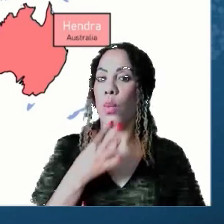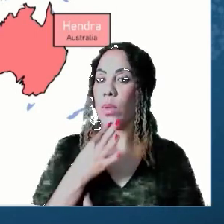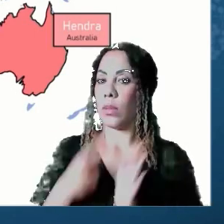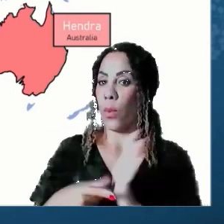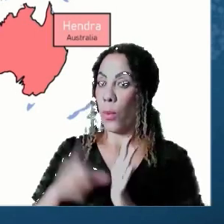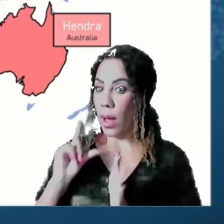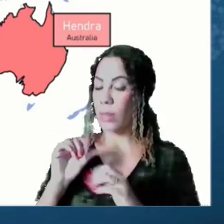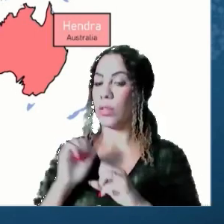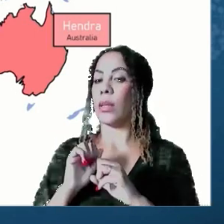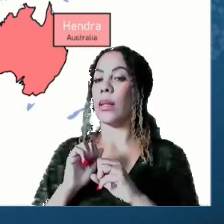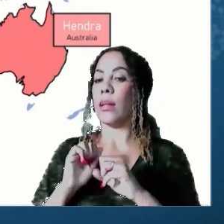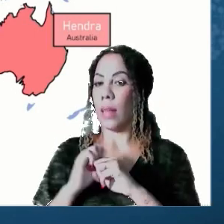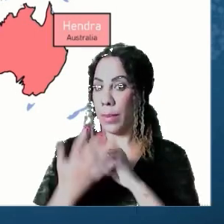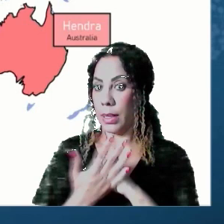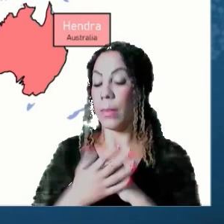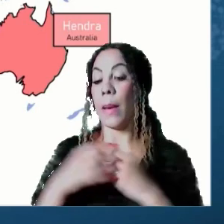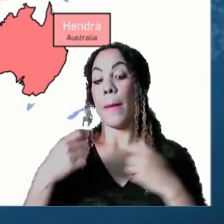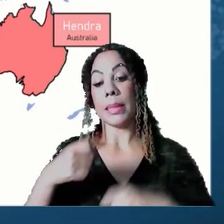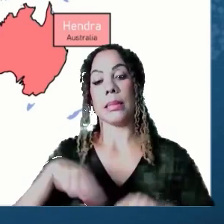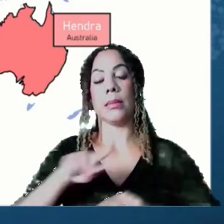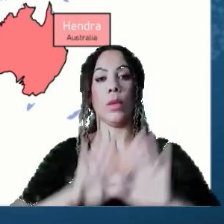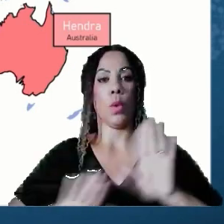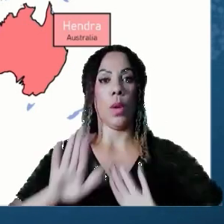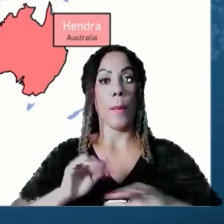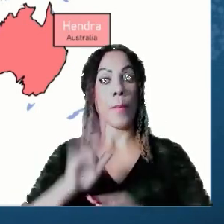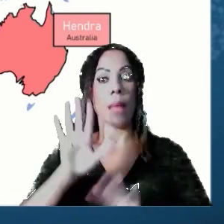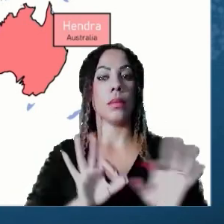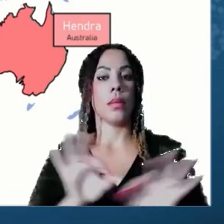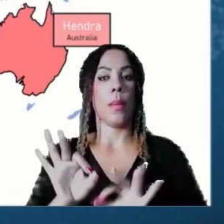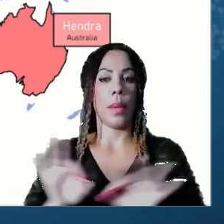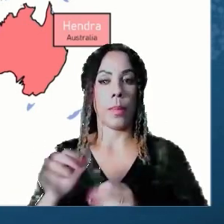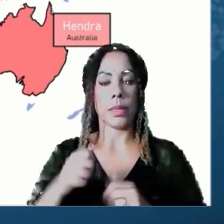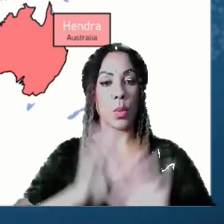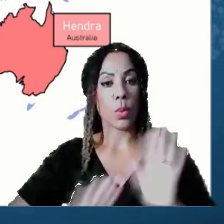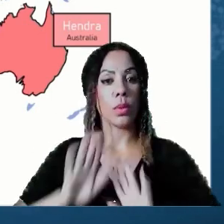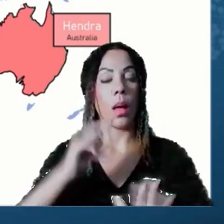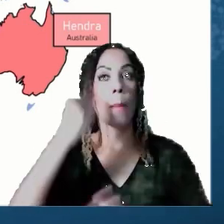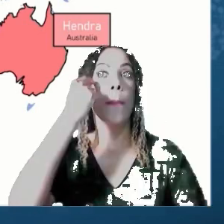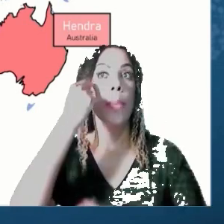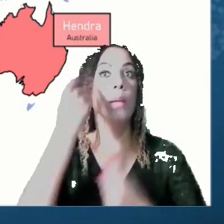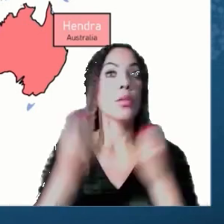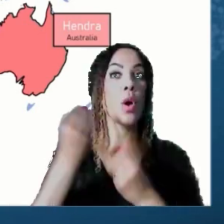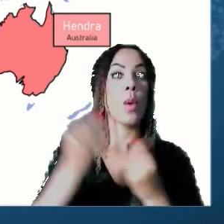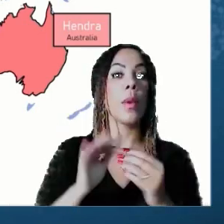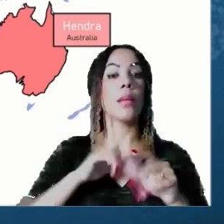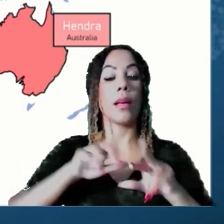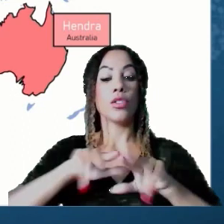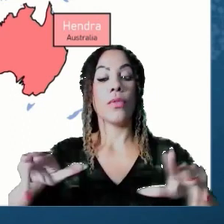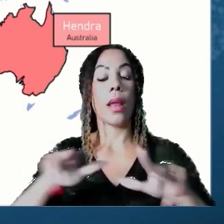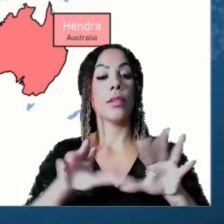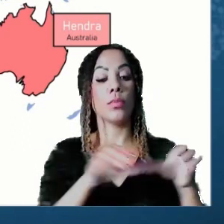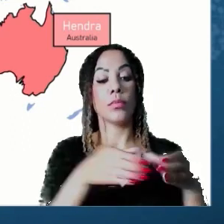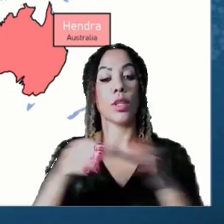a surtos. Nós precisamos estar muito mais bem preparados e precisamos pensar nas diferentes famílias de vírus que